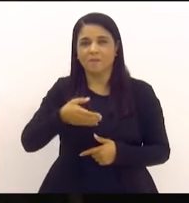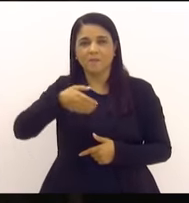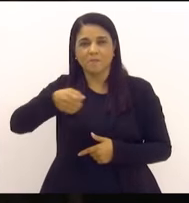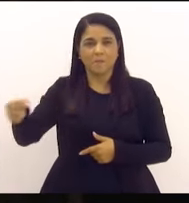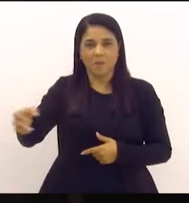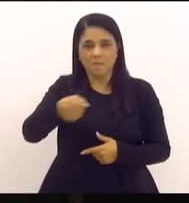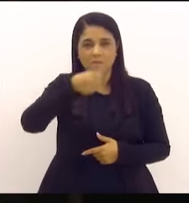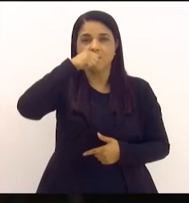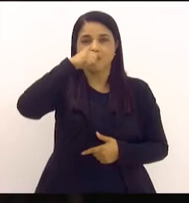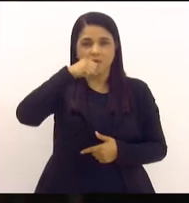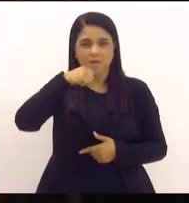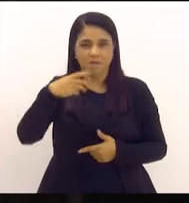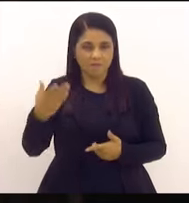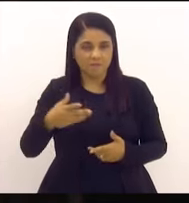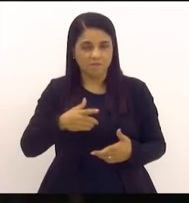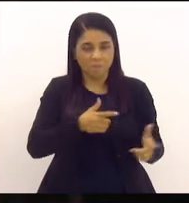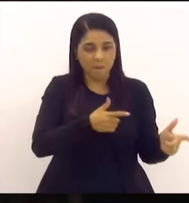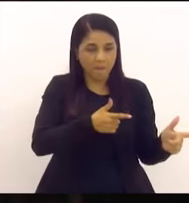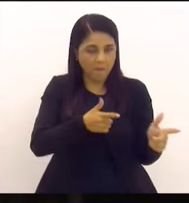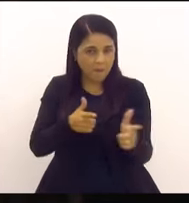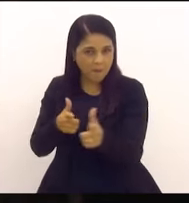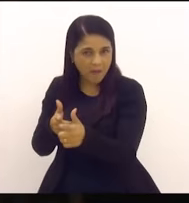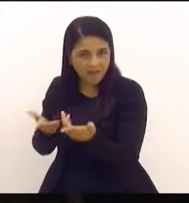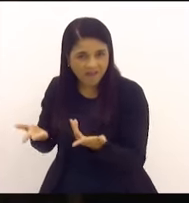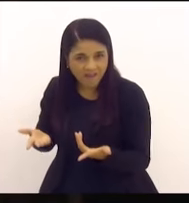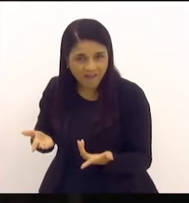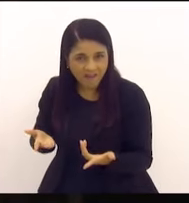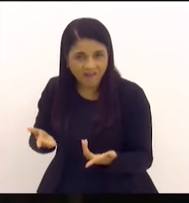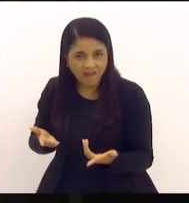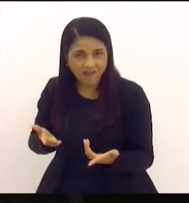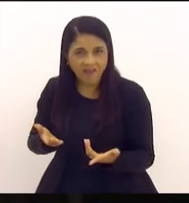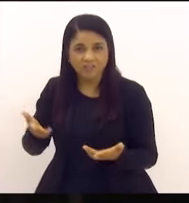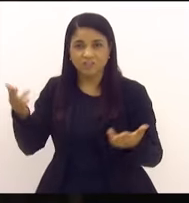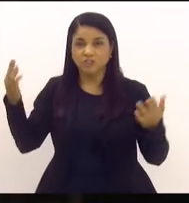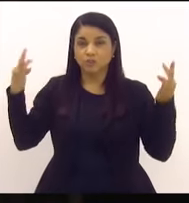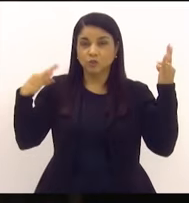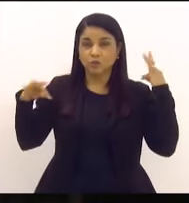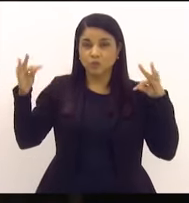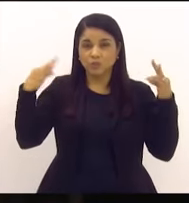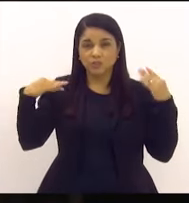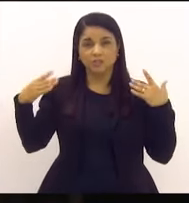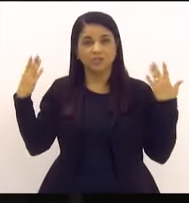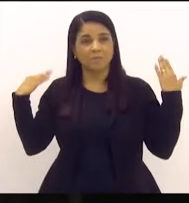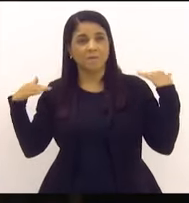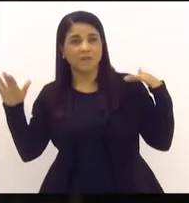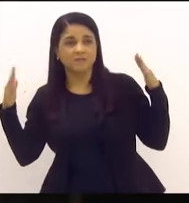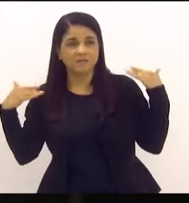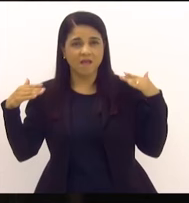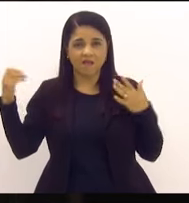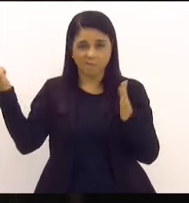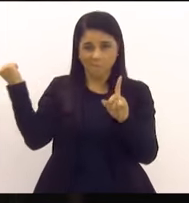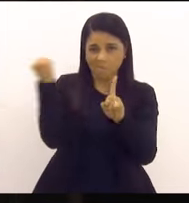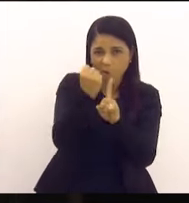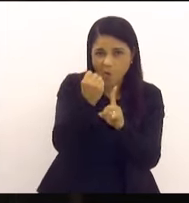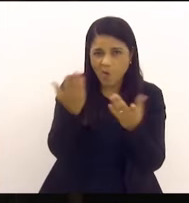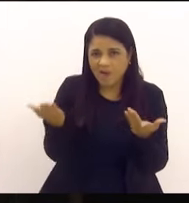ser assassinado. Nenhum turista quer sair para passear e ser